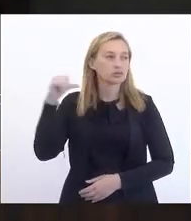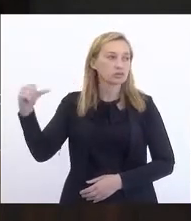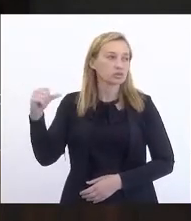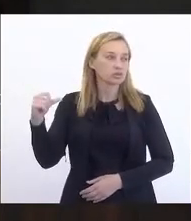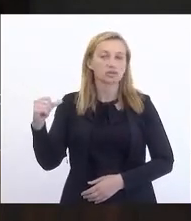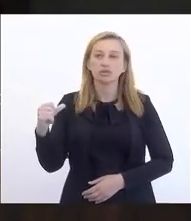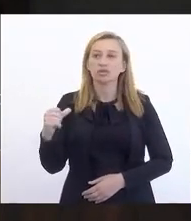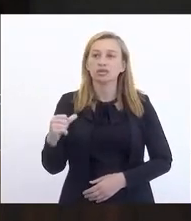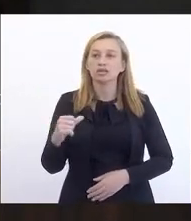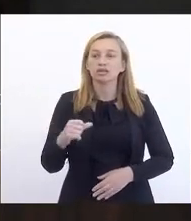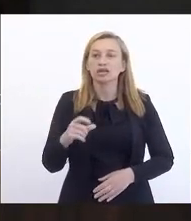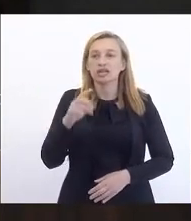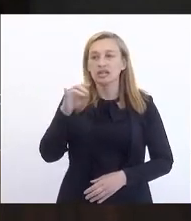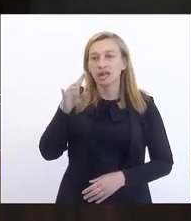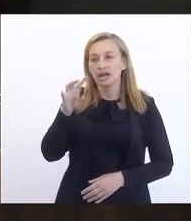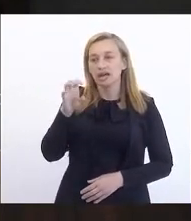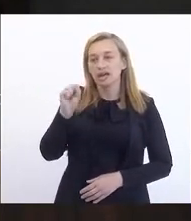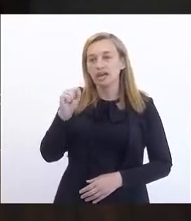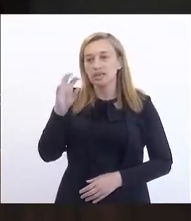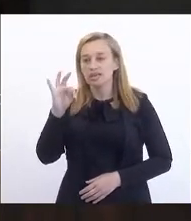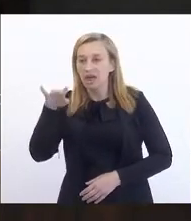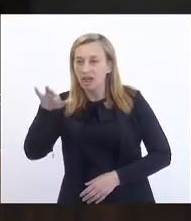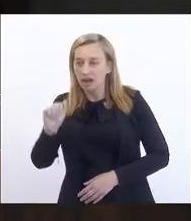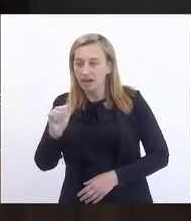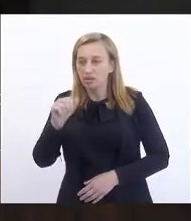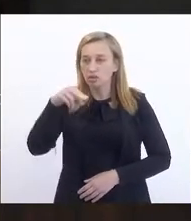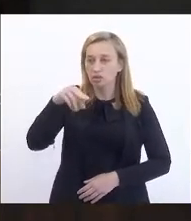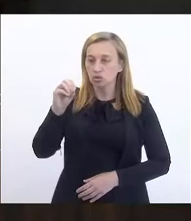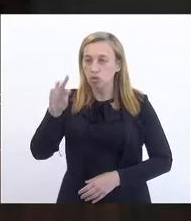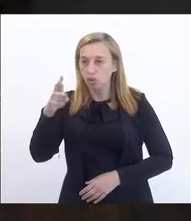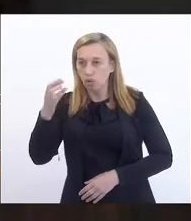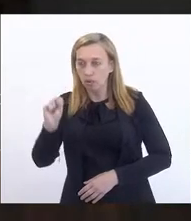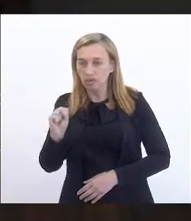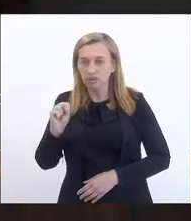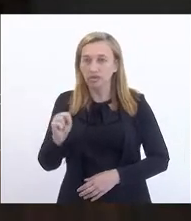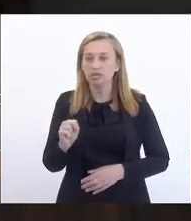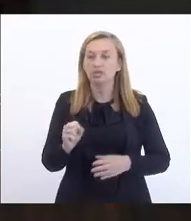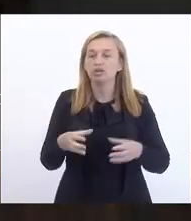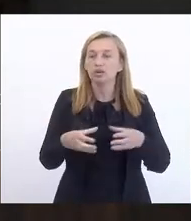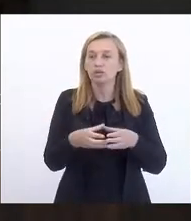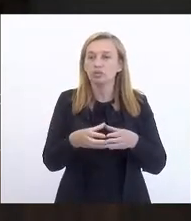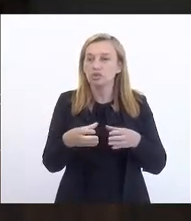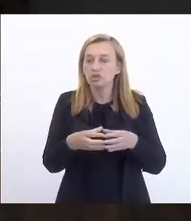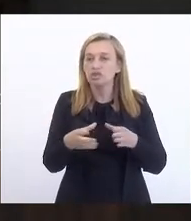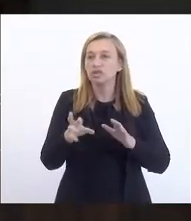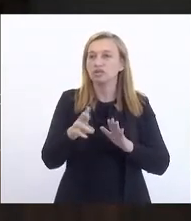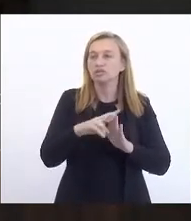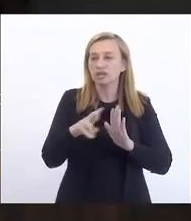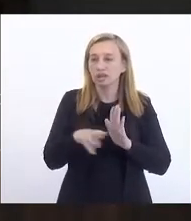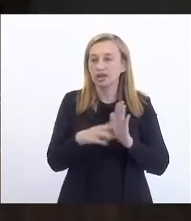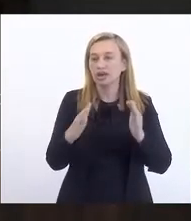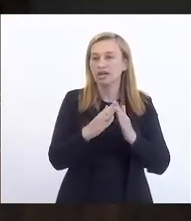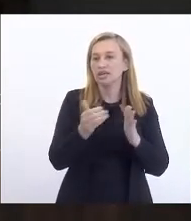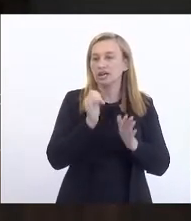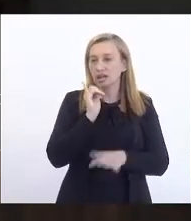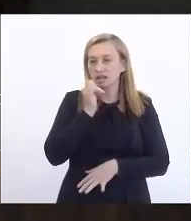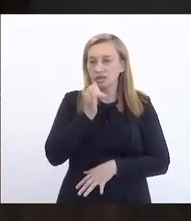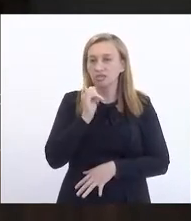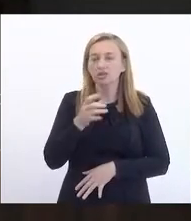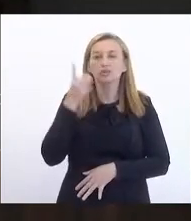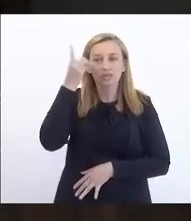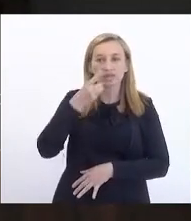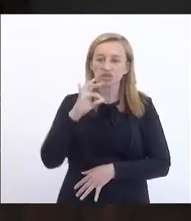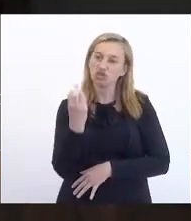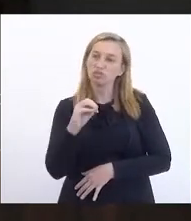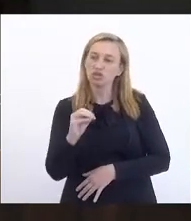diploma, a senhora Estela Mares Neves Norões, parecida com comissão de normas internas e proporções externas favoráveis, relator deputado Chico Machado.